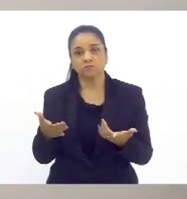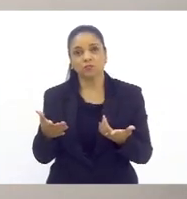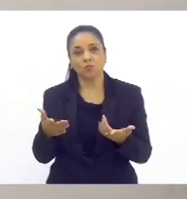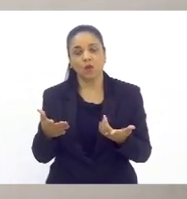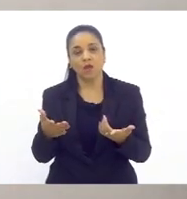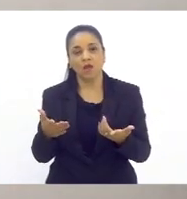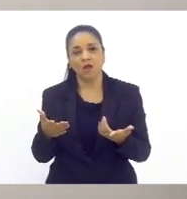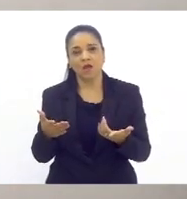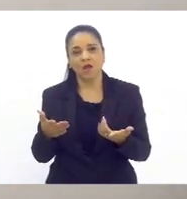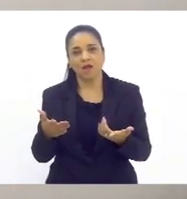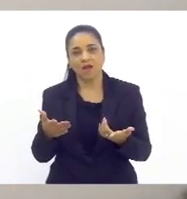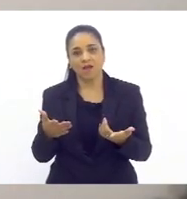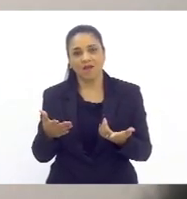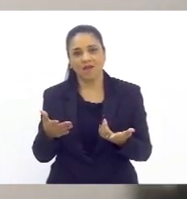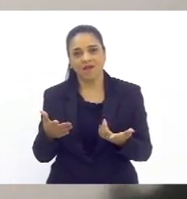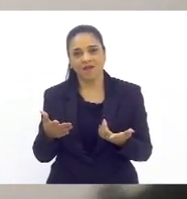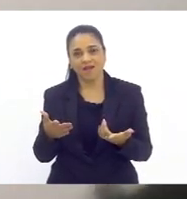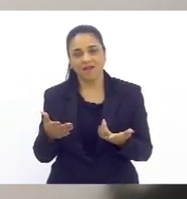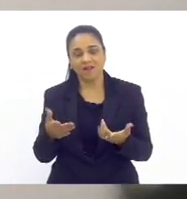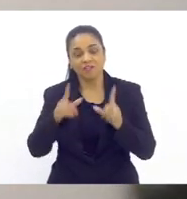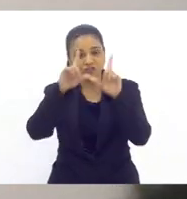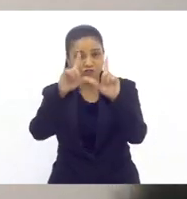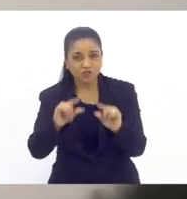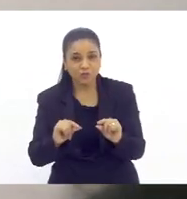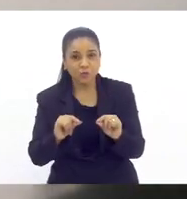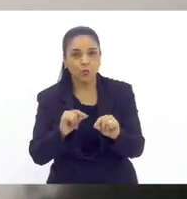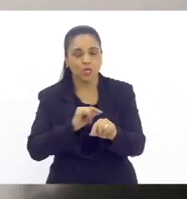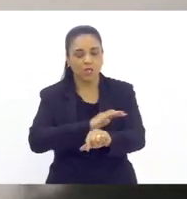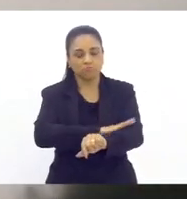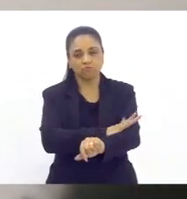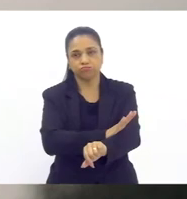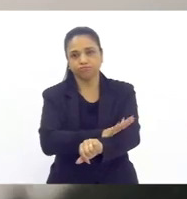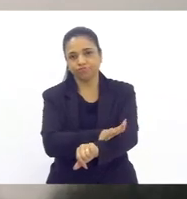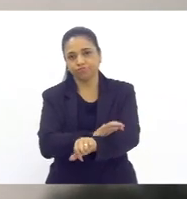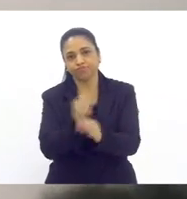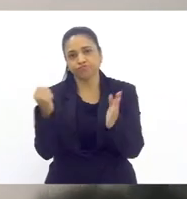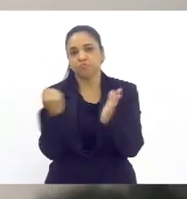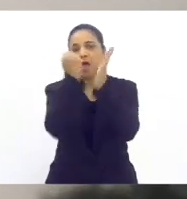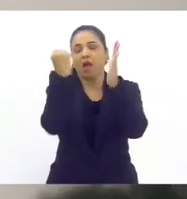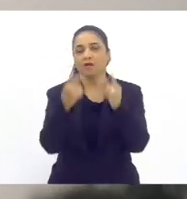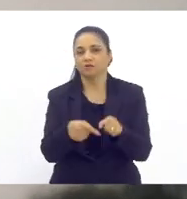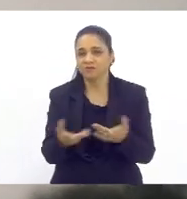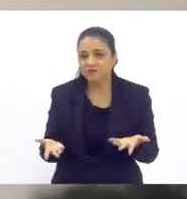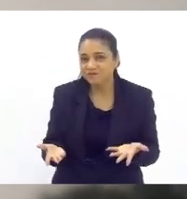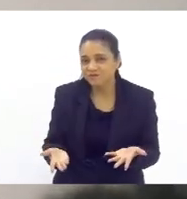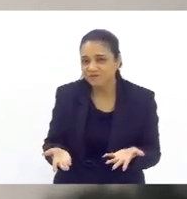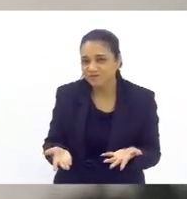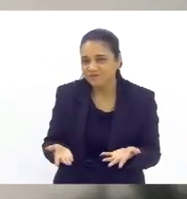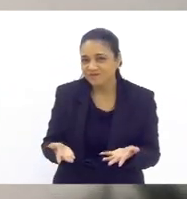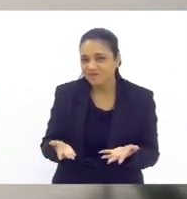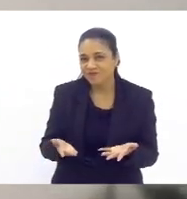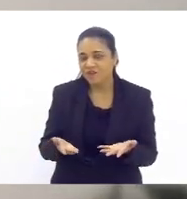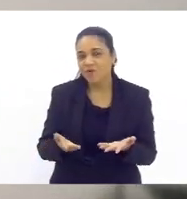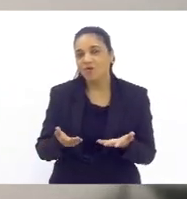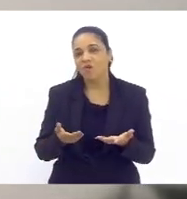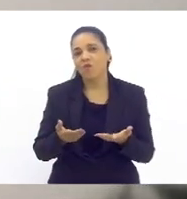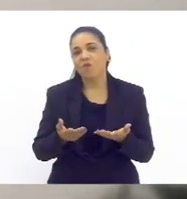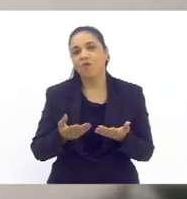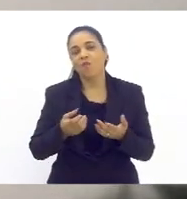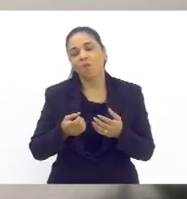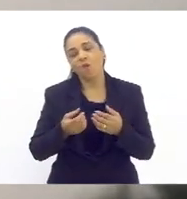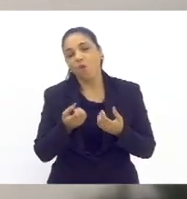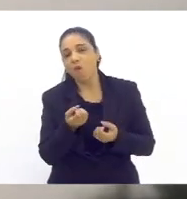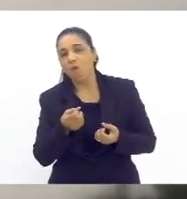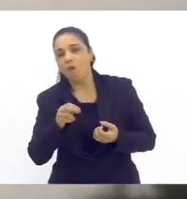é possamos Minimizar esses impactos e até mesmo deixar para trás todo esse